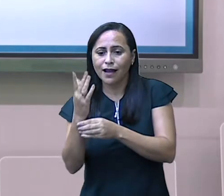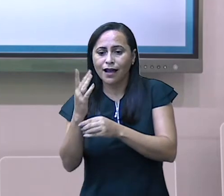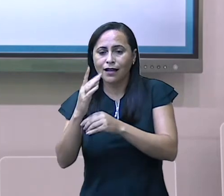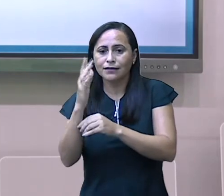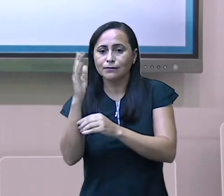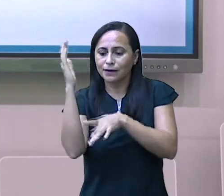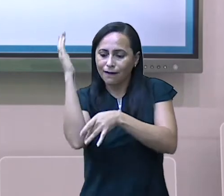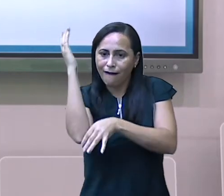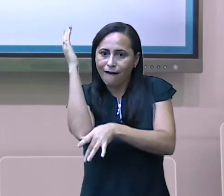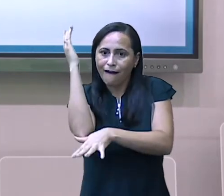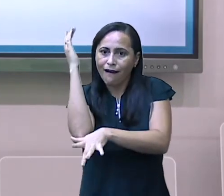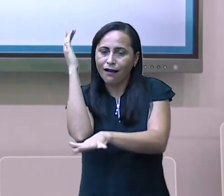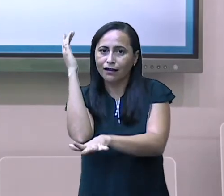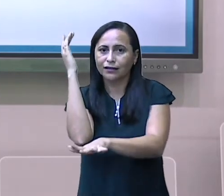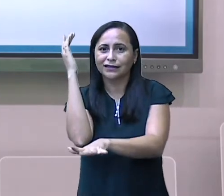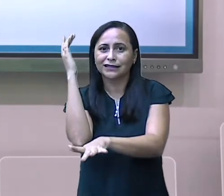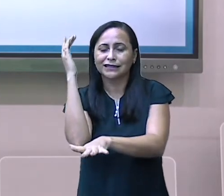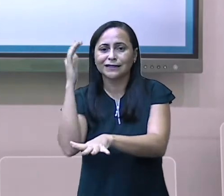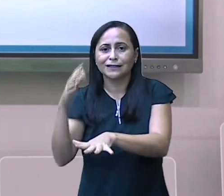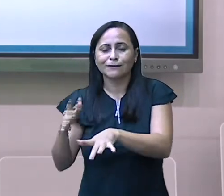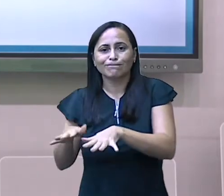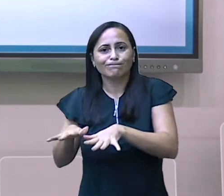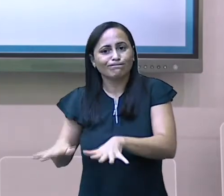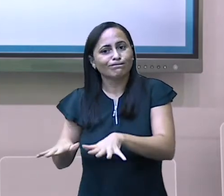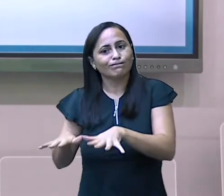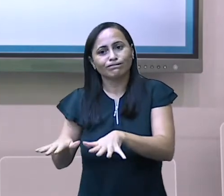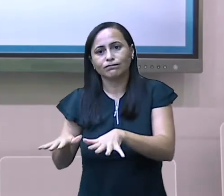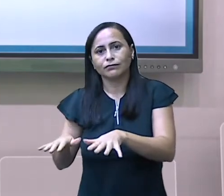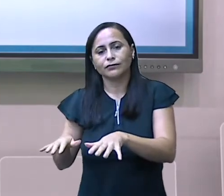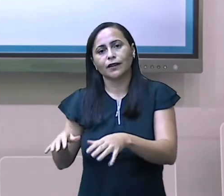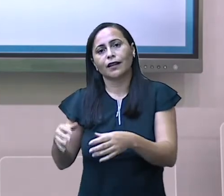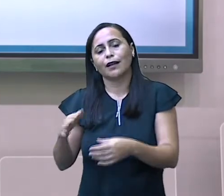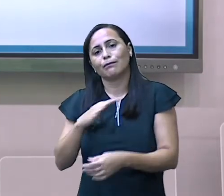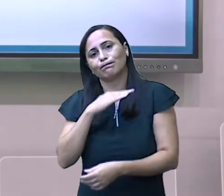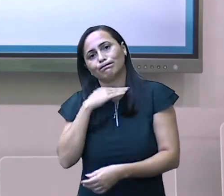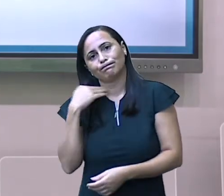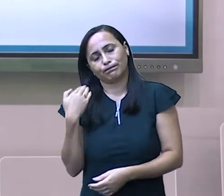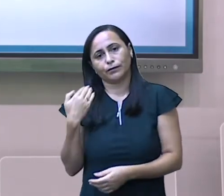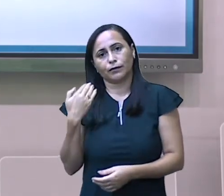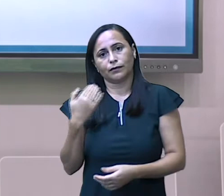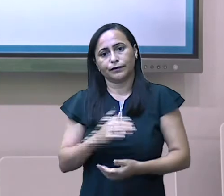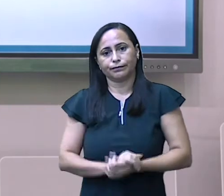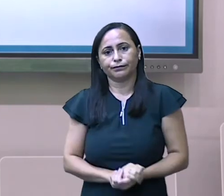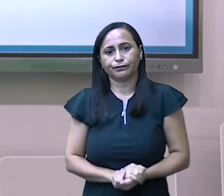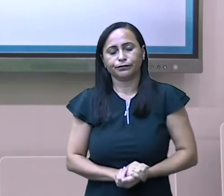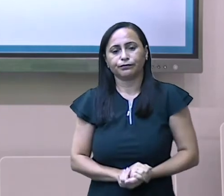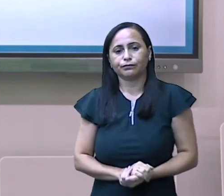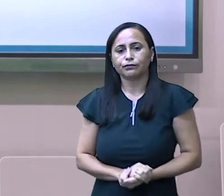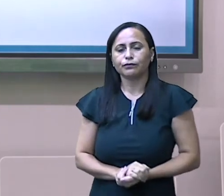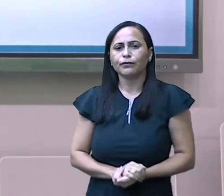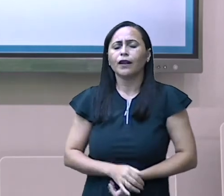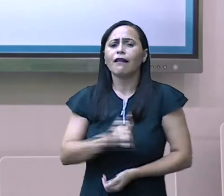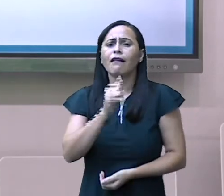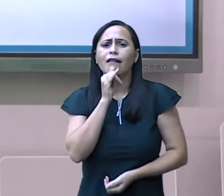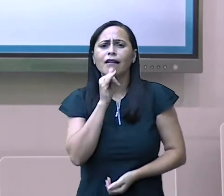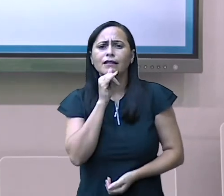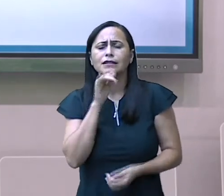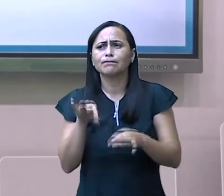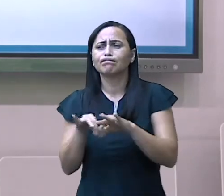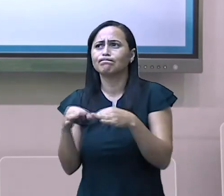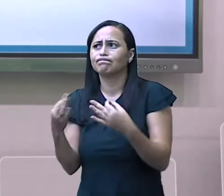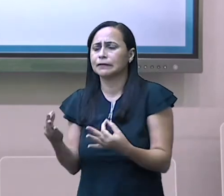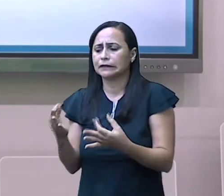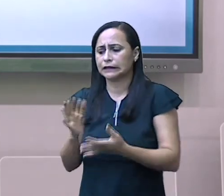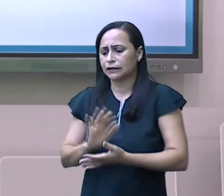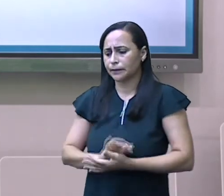possibilidade da agricultura no solo arenoso. Mas, por exemplo, né? Vamos dar um exemplo bem simples